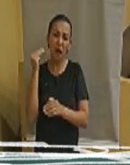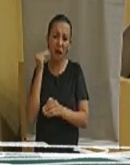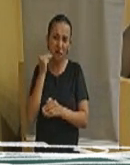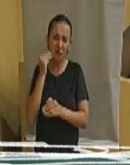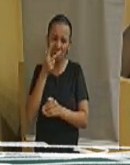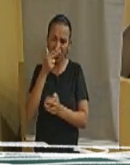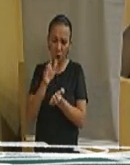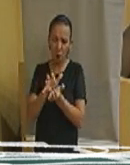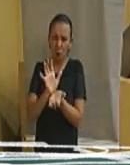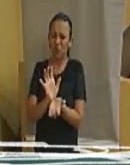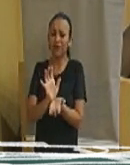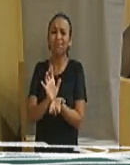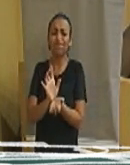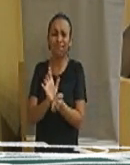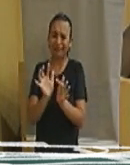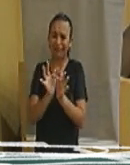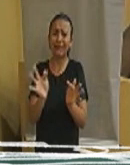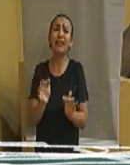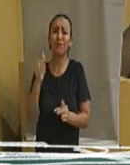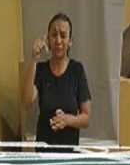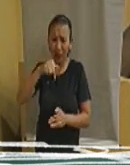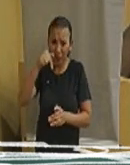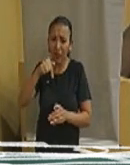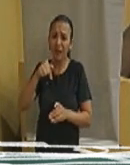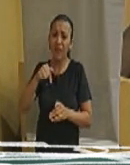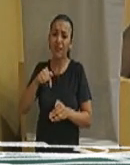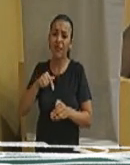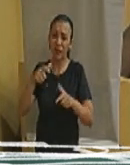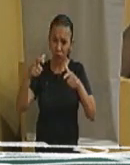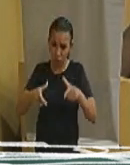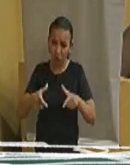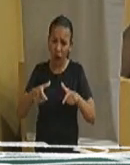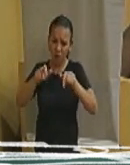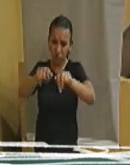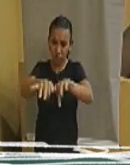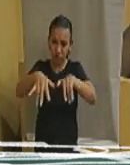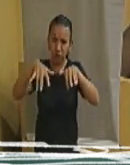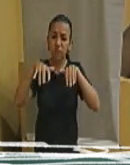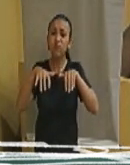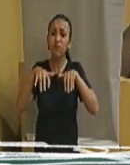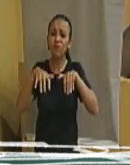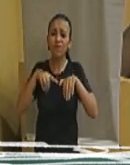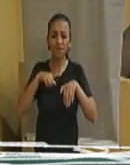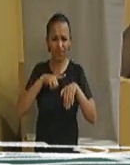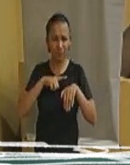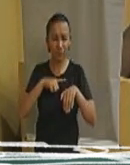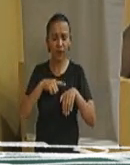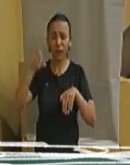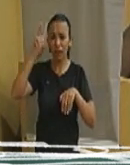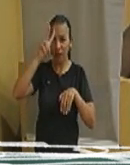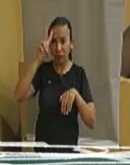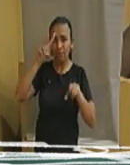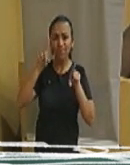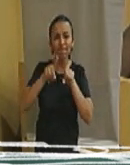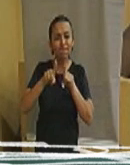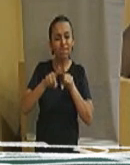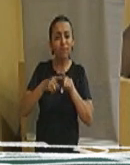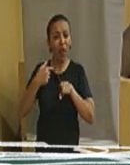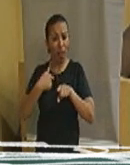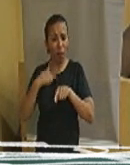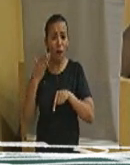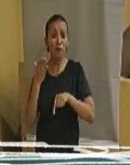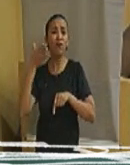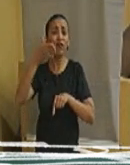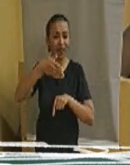concha. Era assim que era esse auditório. Me lembro também de quando eu vinha